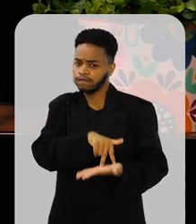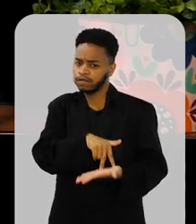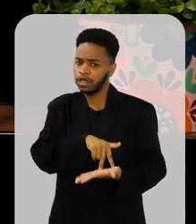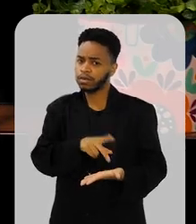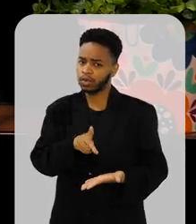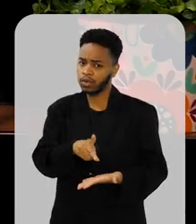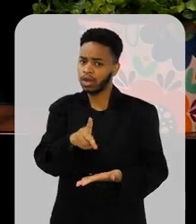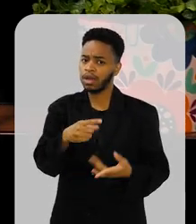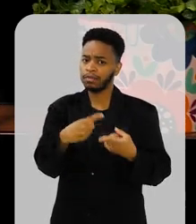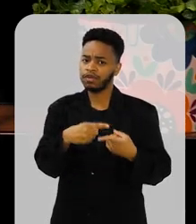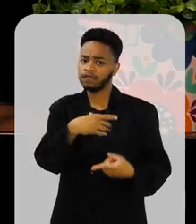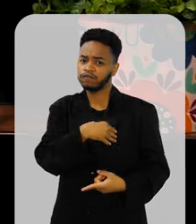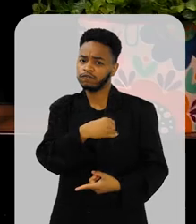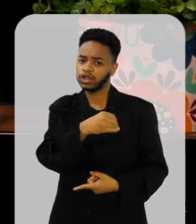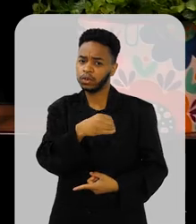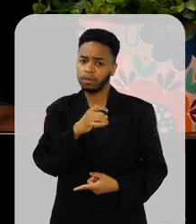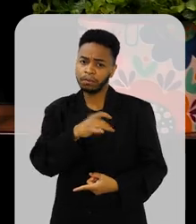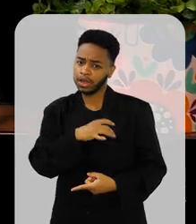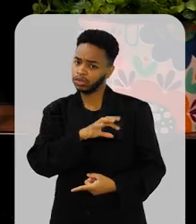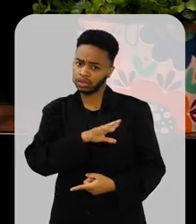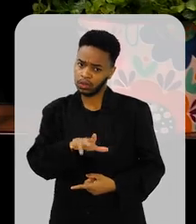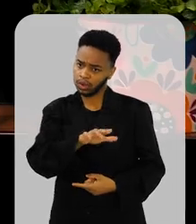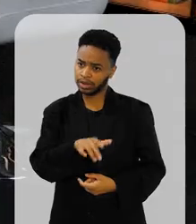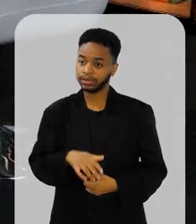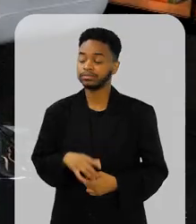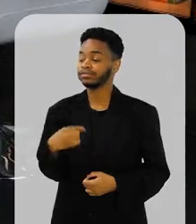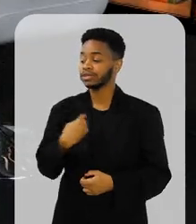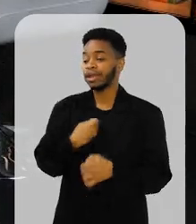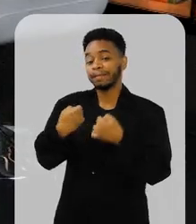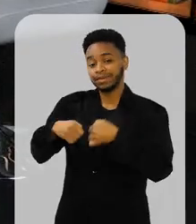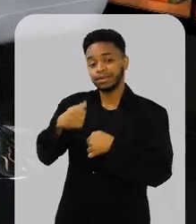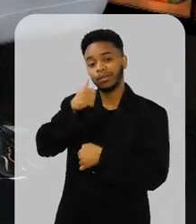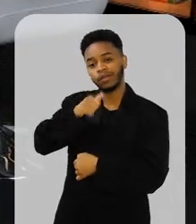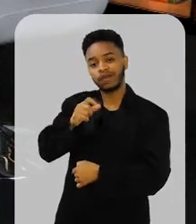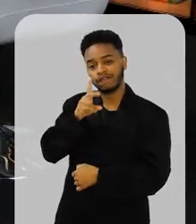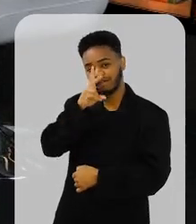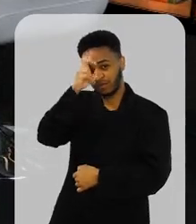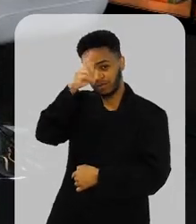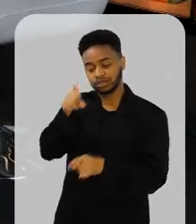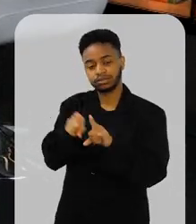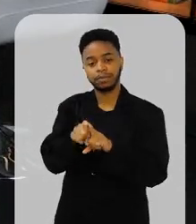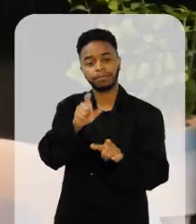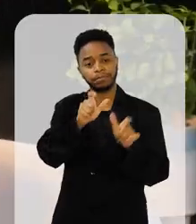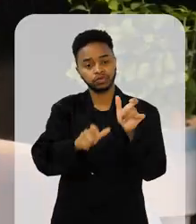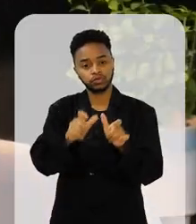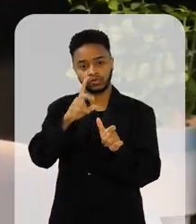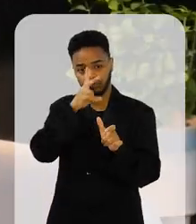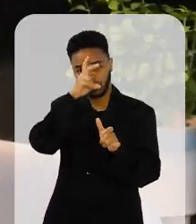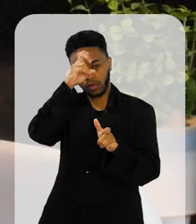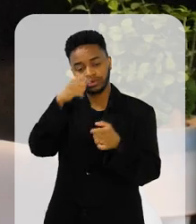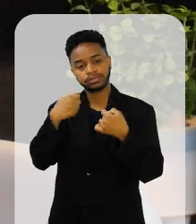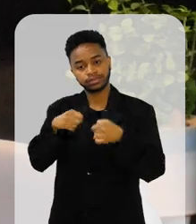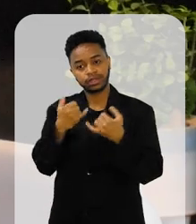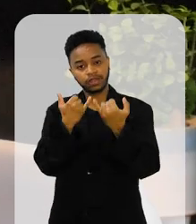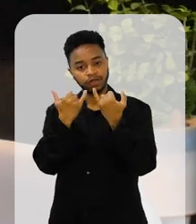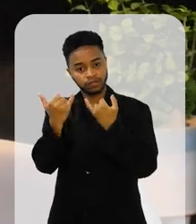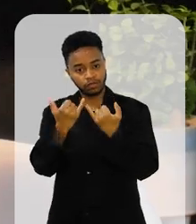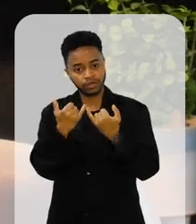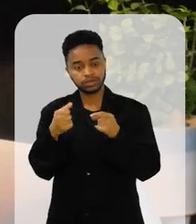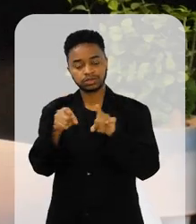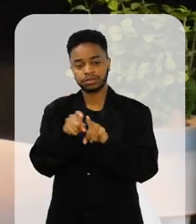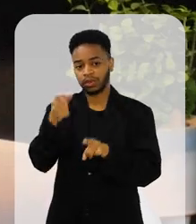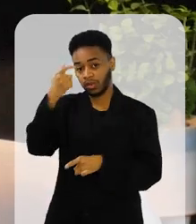firme aí porque você não é filha do medo. Precisamos de mulheres fortes, de pessoas fortes, precisamos de informação,